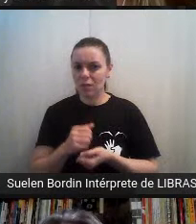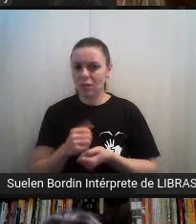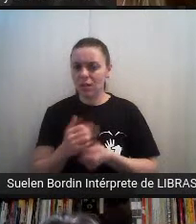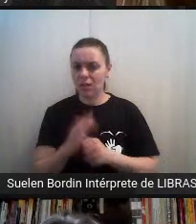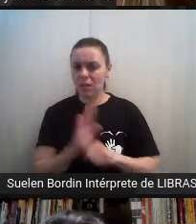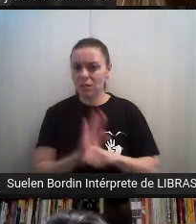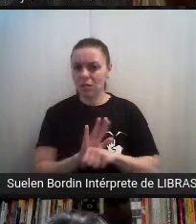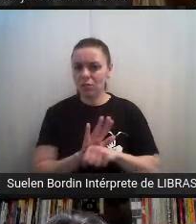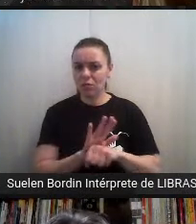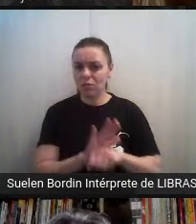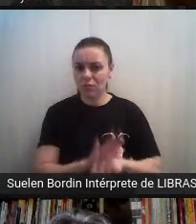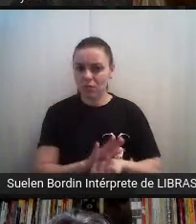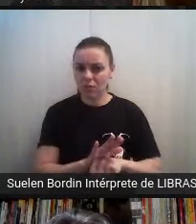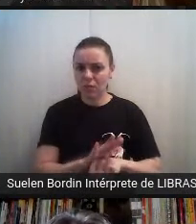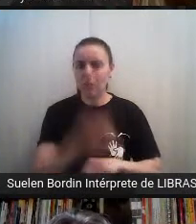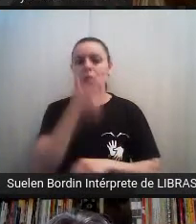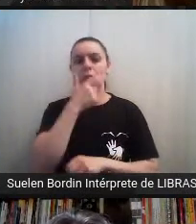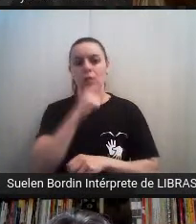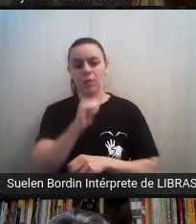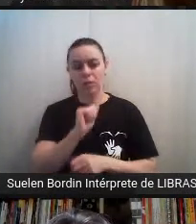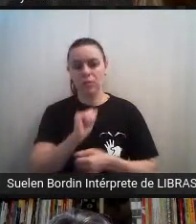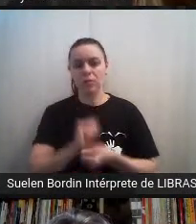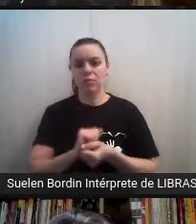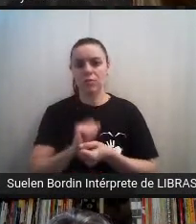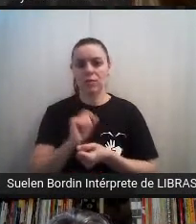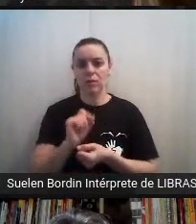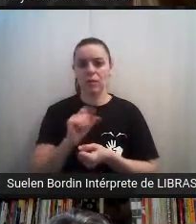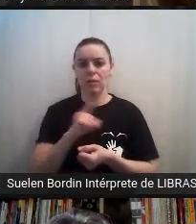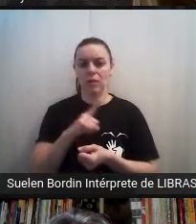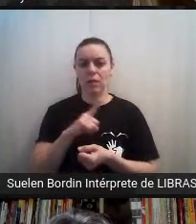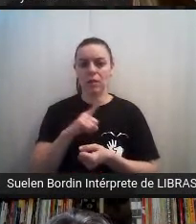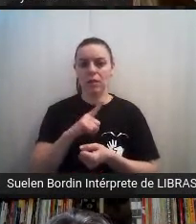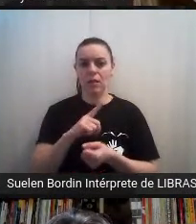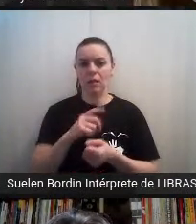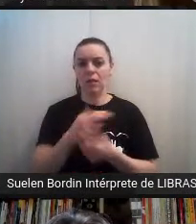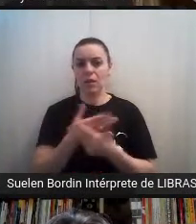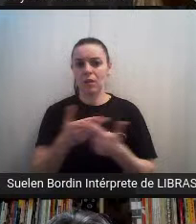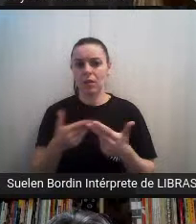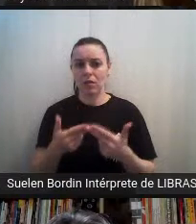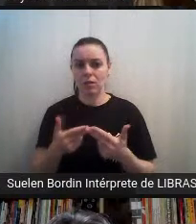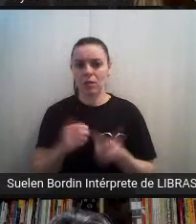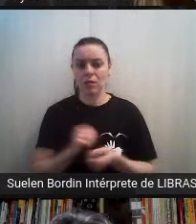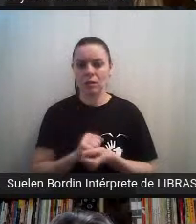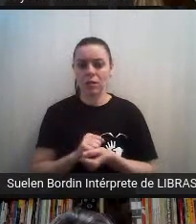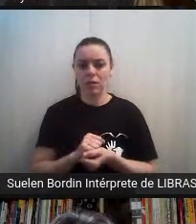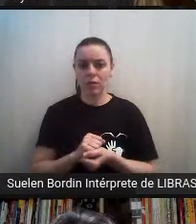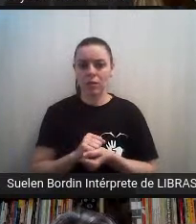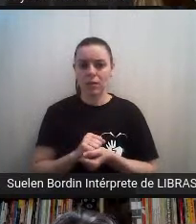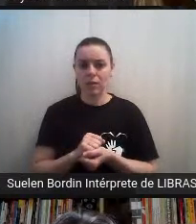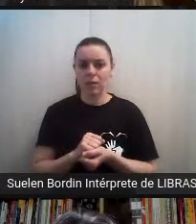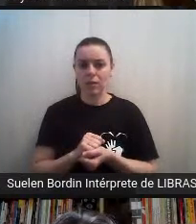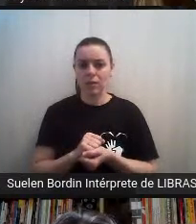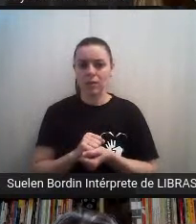alguma dificuldade. E eu acho que a Olimpíada foi muito importante para mim.